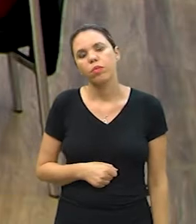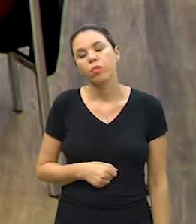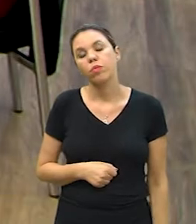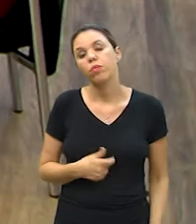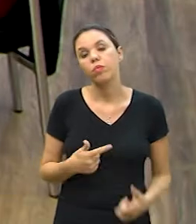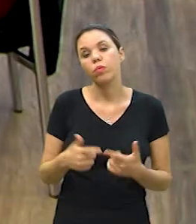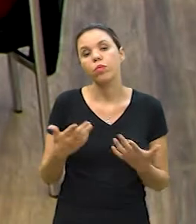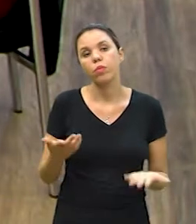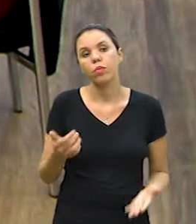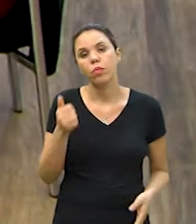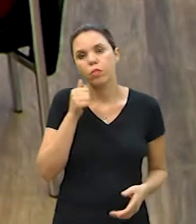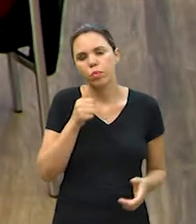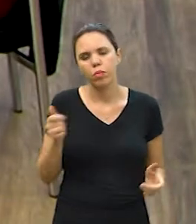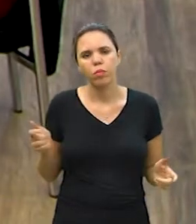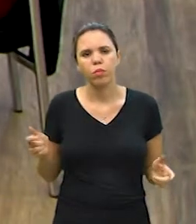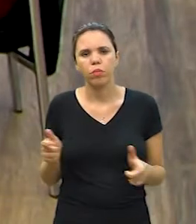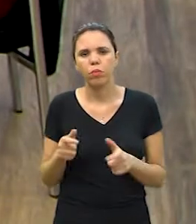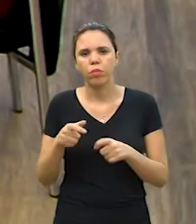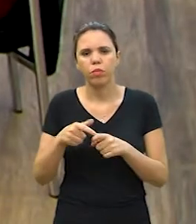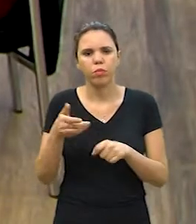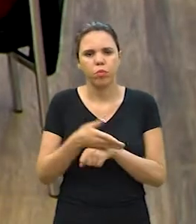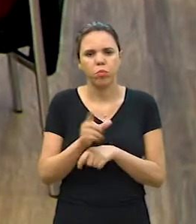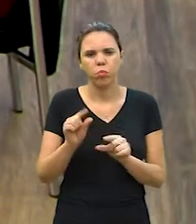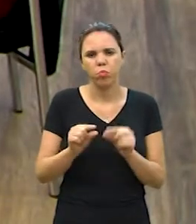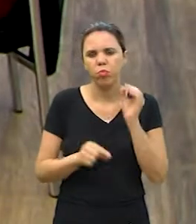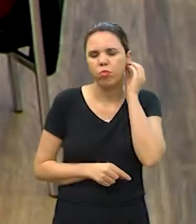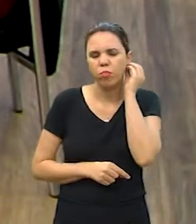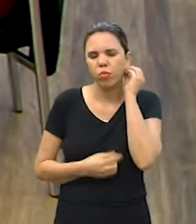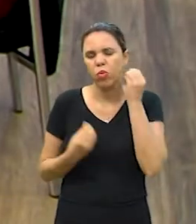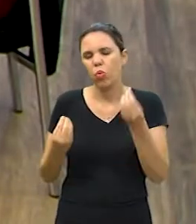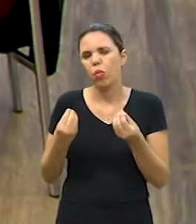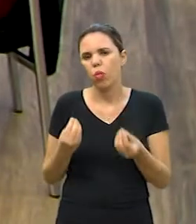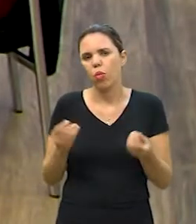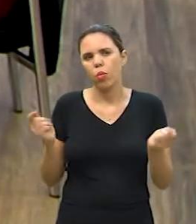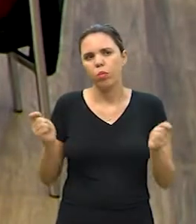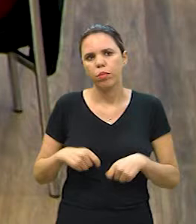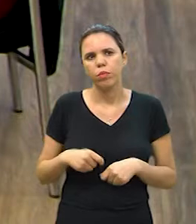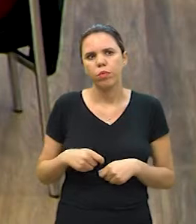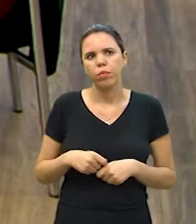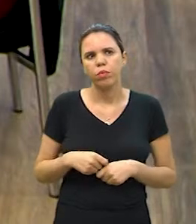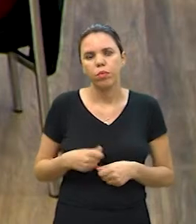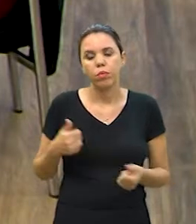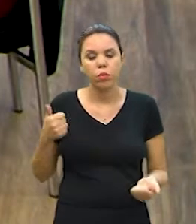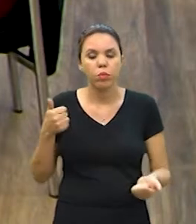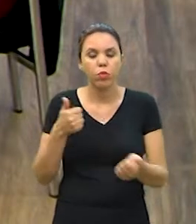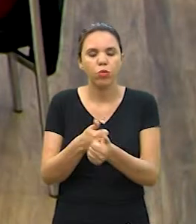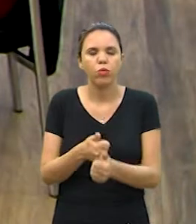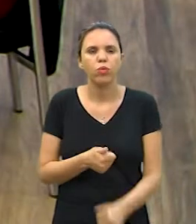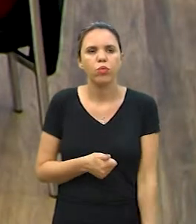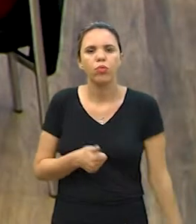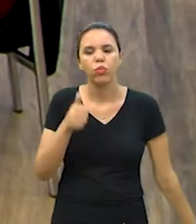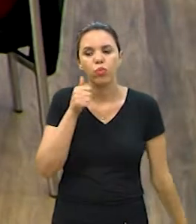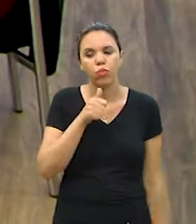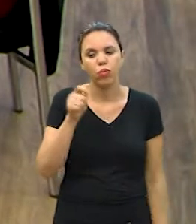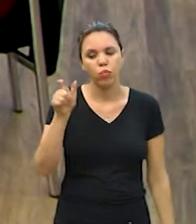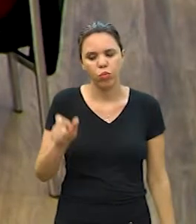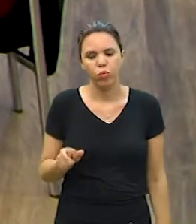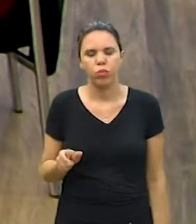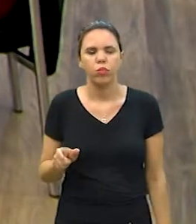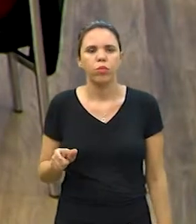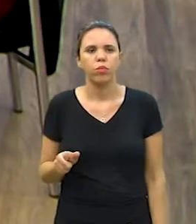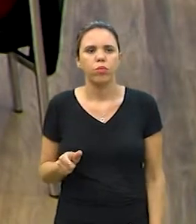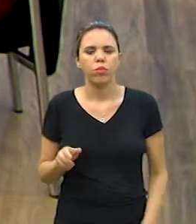Com isso, ela foi menos ao médico. Como é que a gente pode aproximar essa